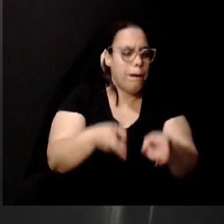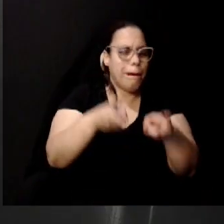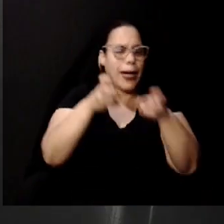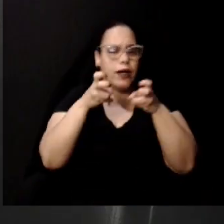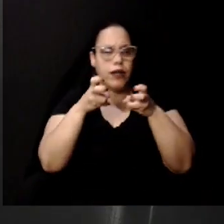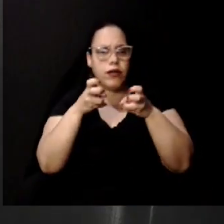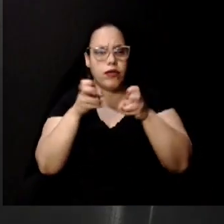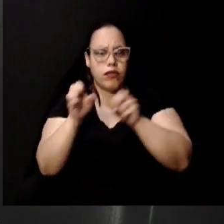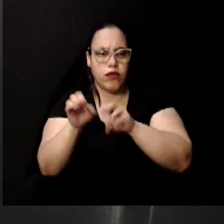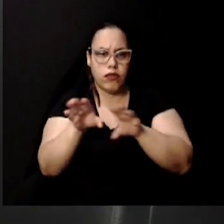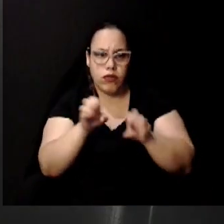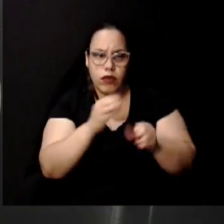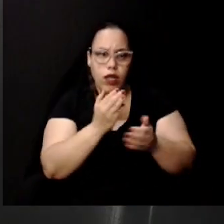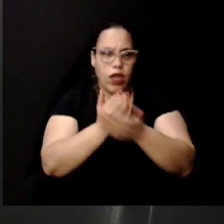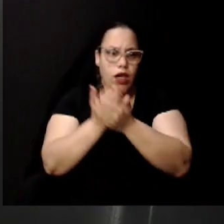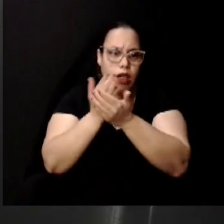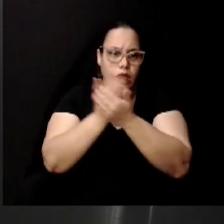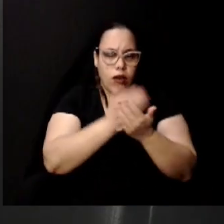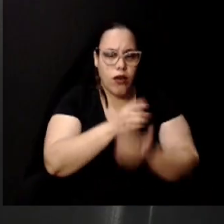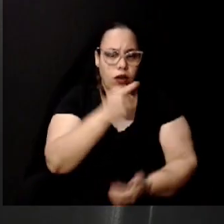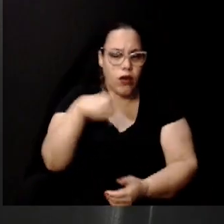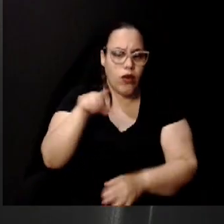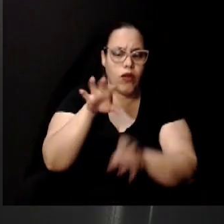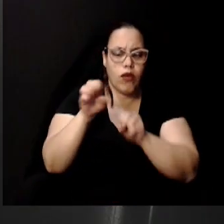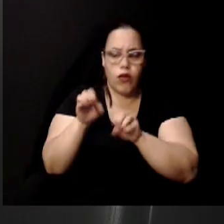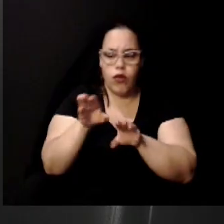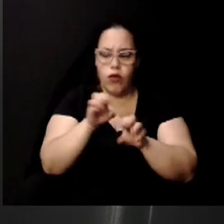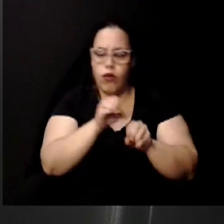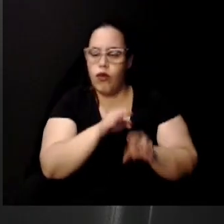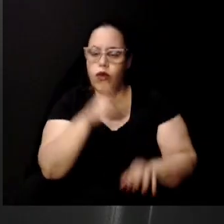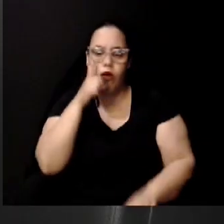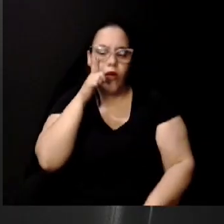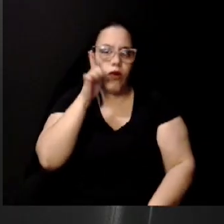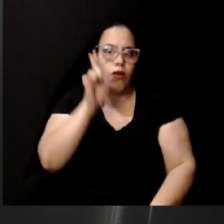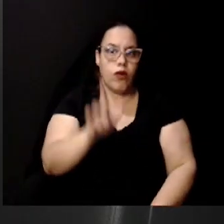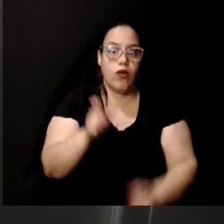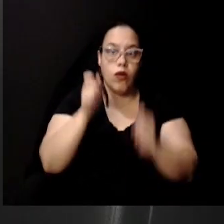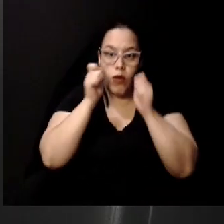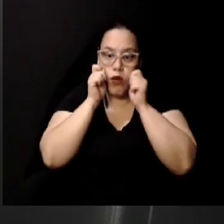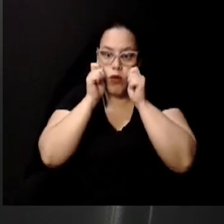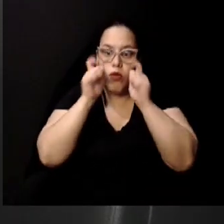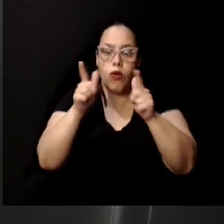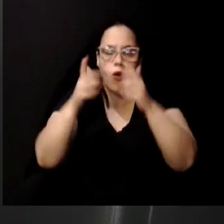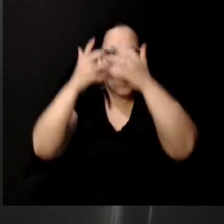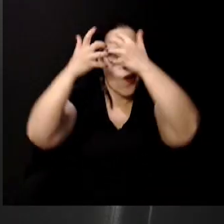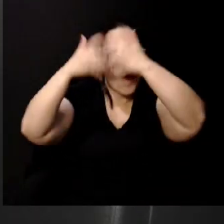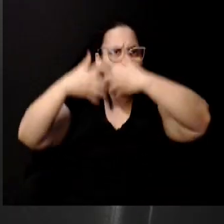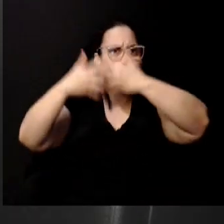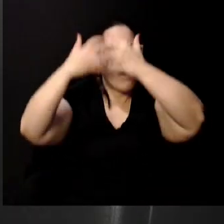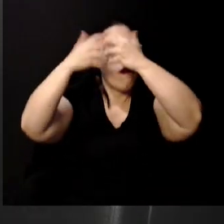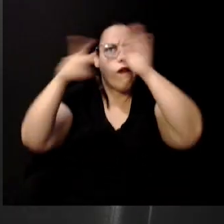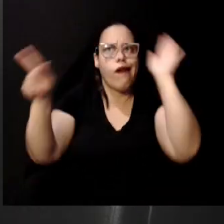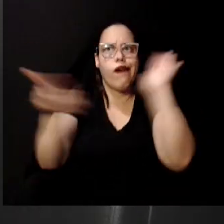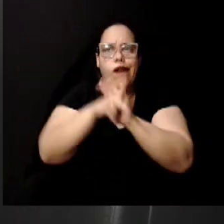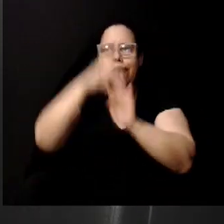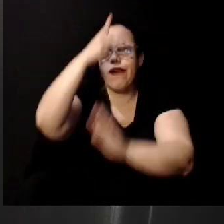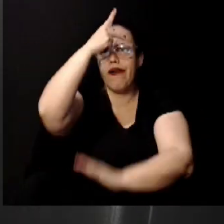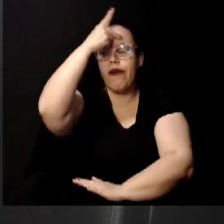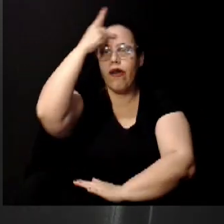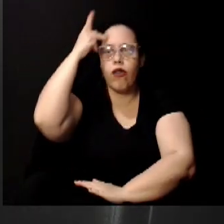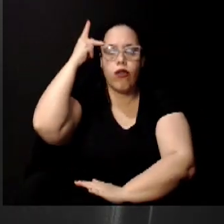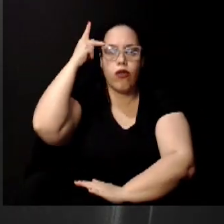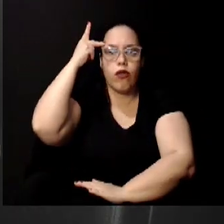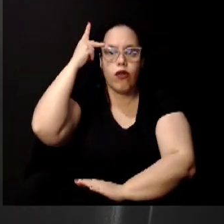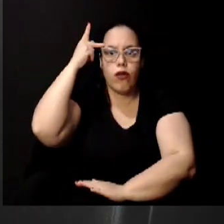a estudar, você ensinar e conseguir despertar reflexões para que a própria pessoa possa